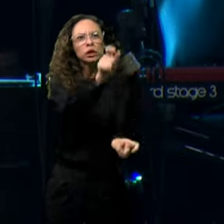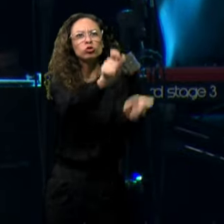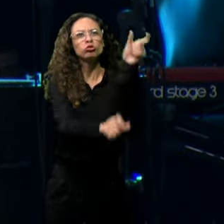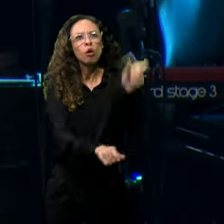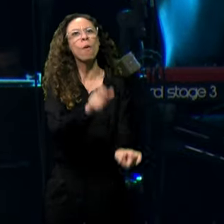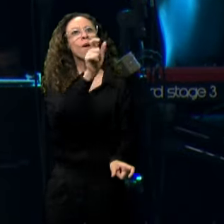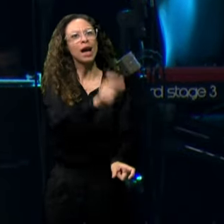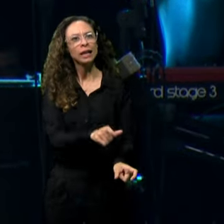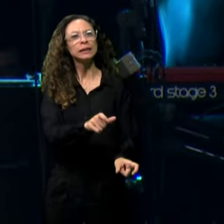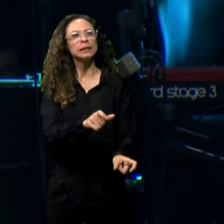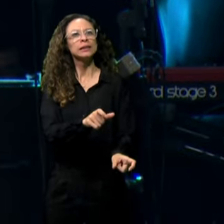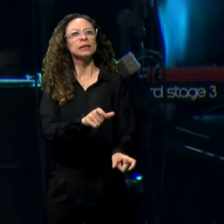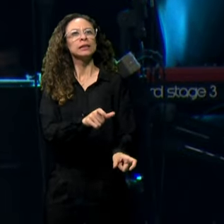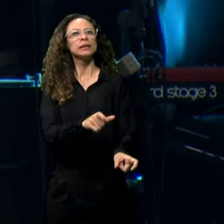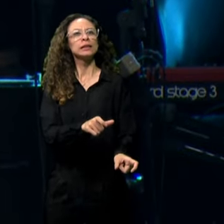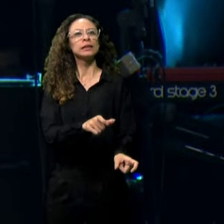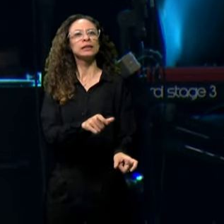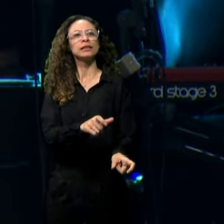querem